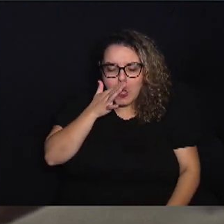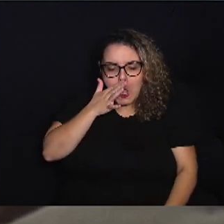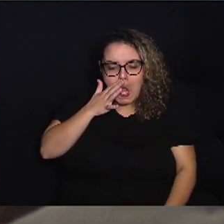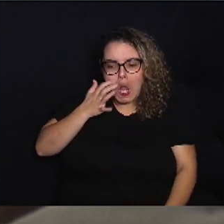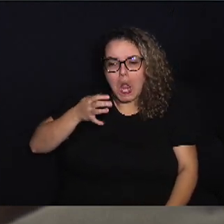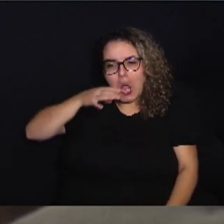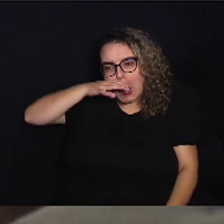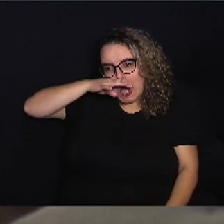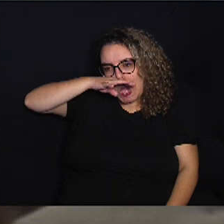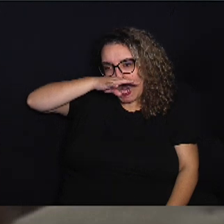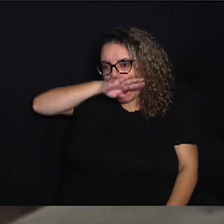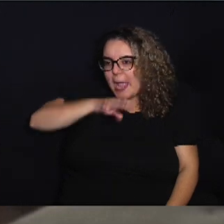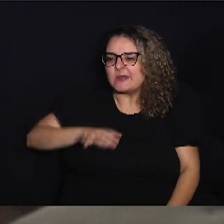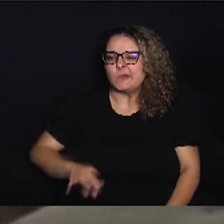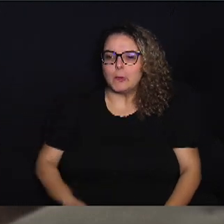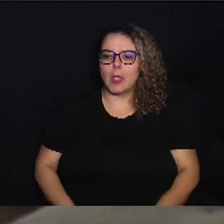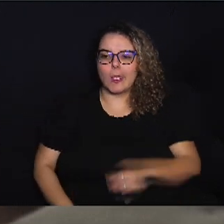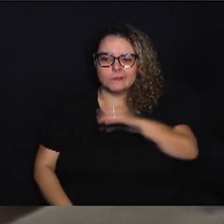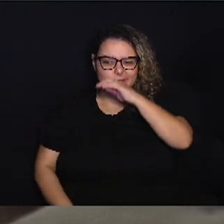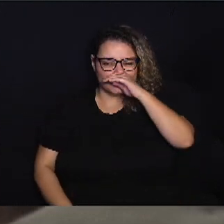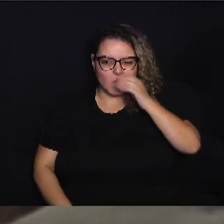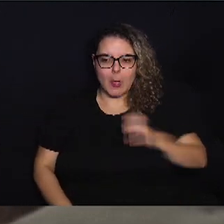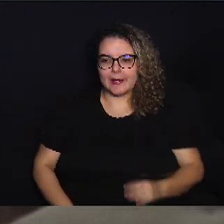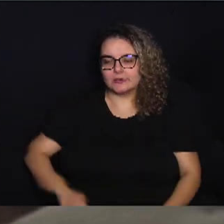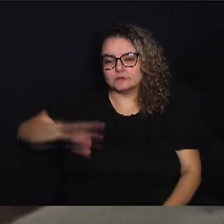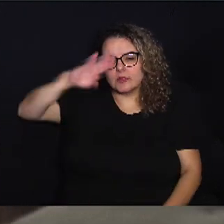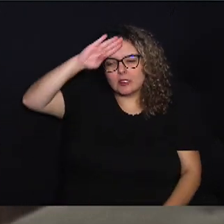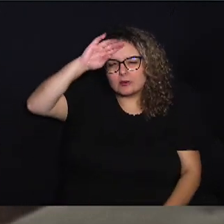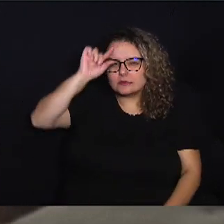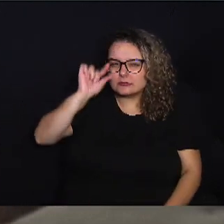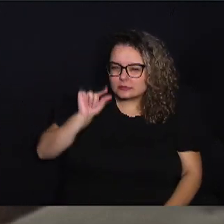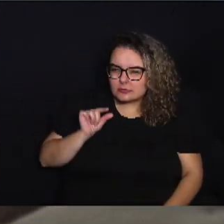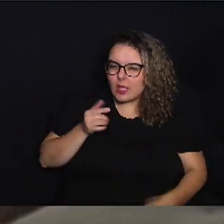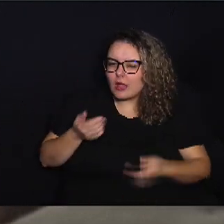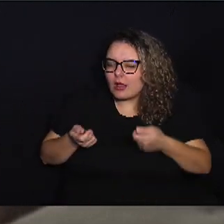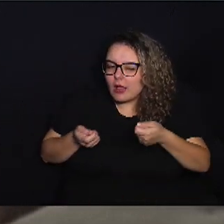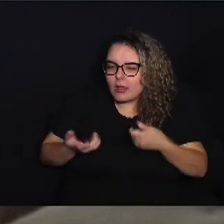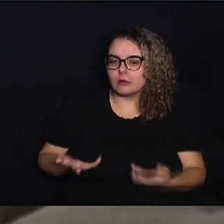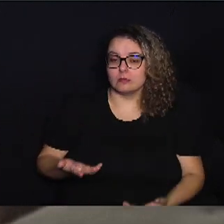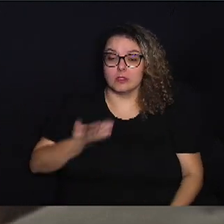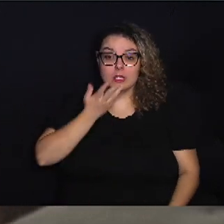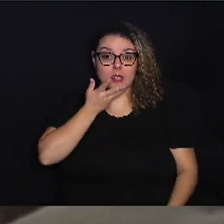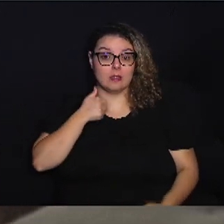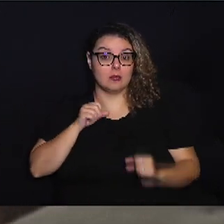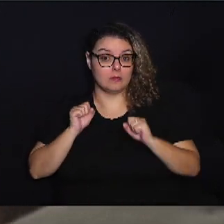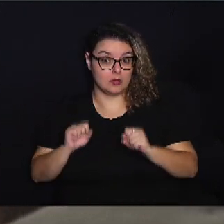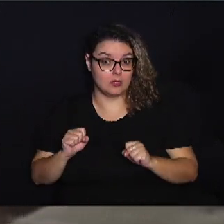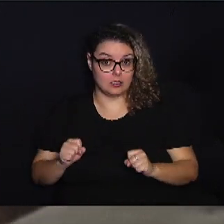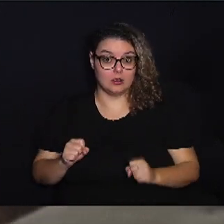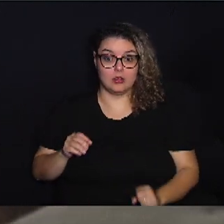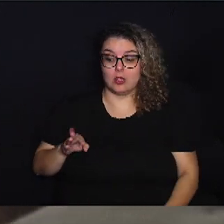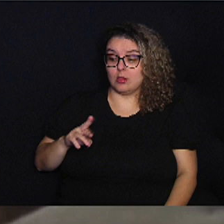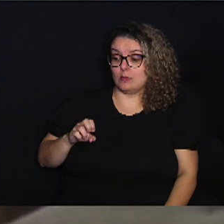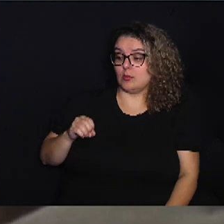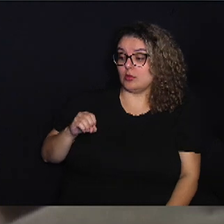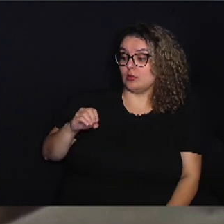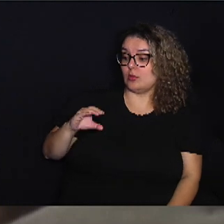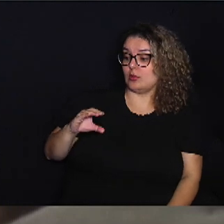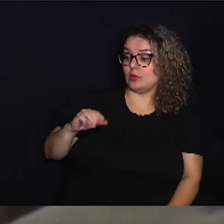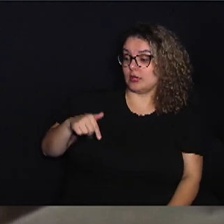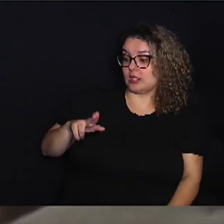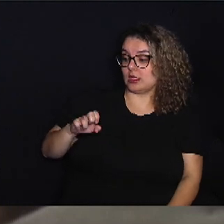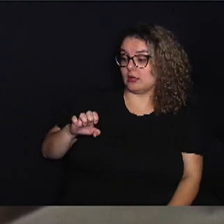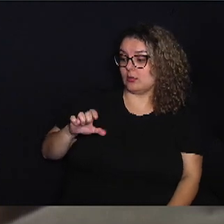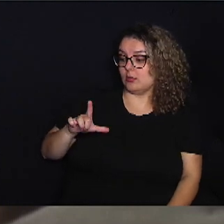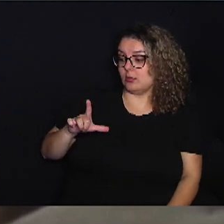e febre, em geral, um pouquinho mais baixa, mas as crianças também podem ser acometidas por bronquiolite, pneumonia,